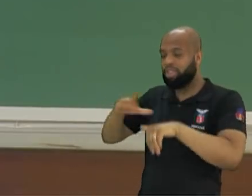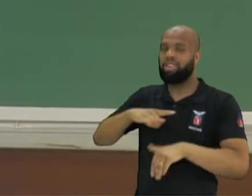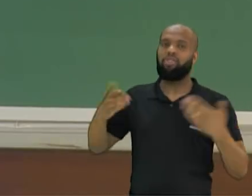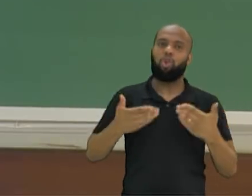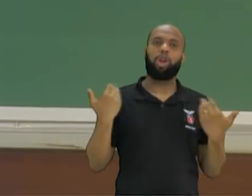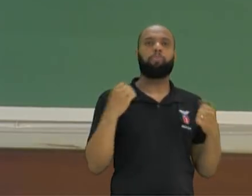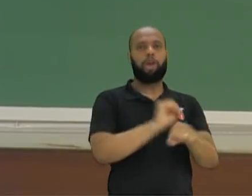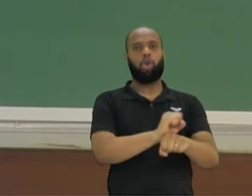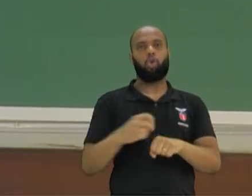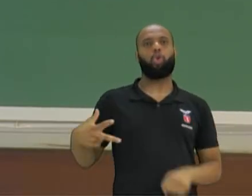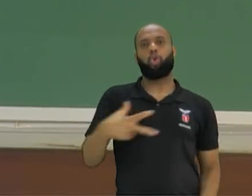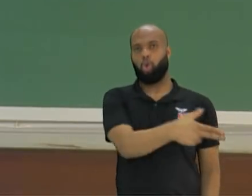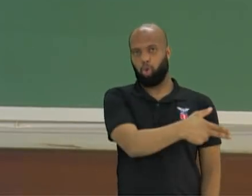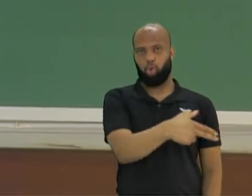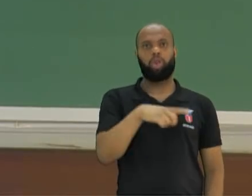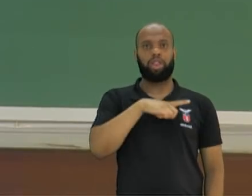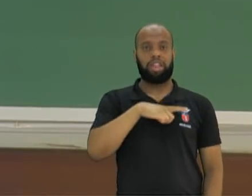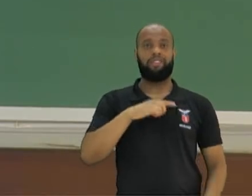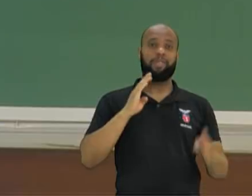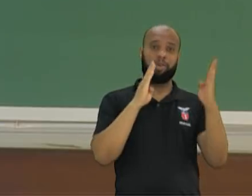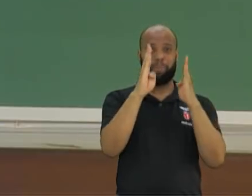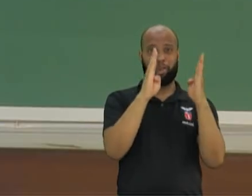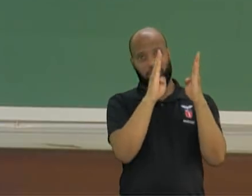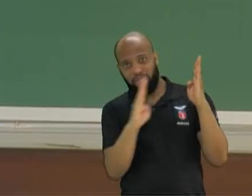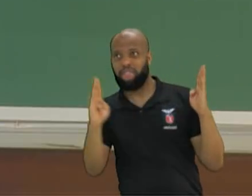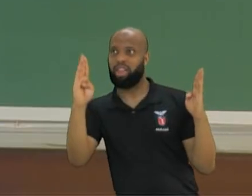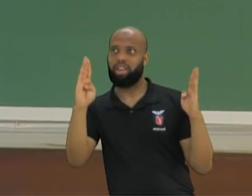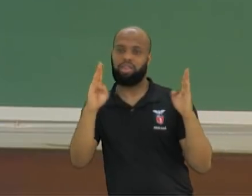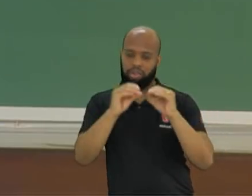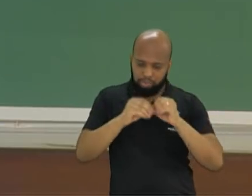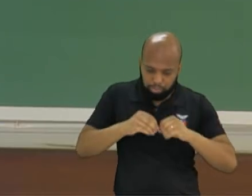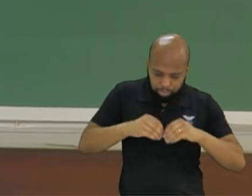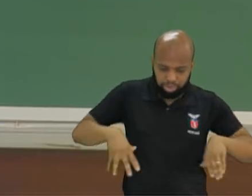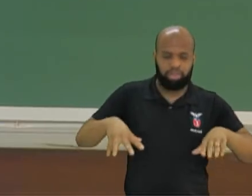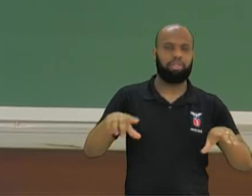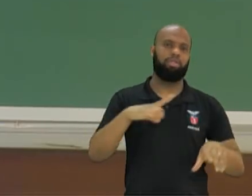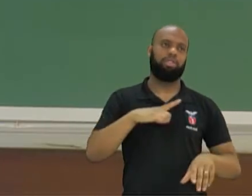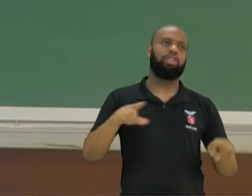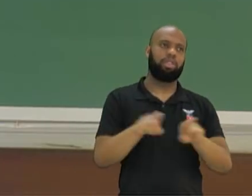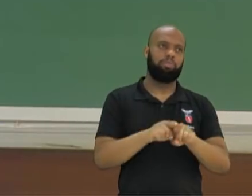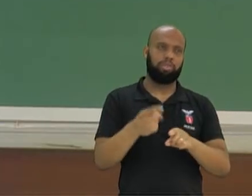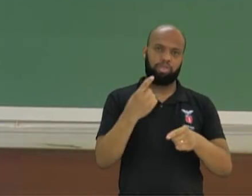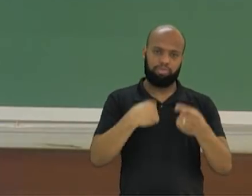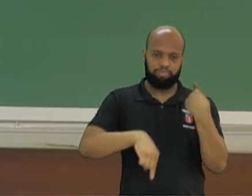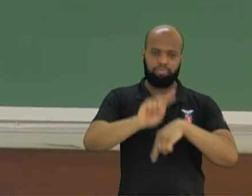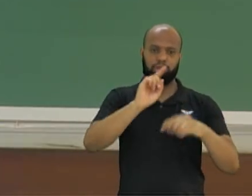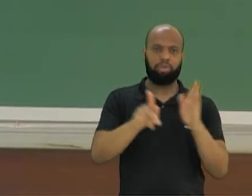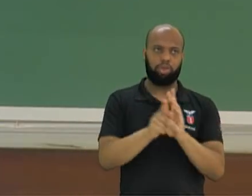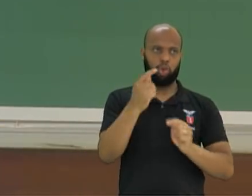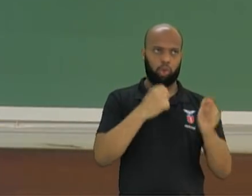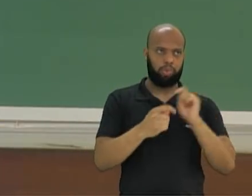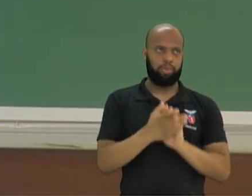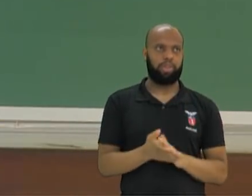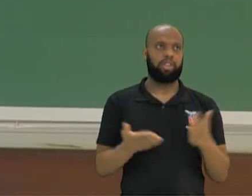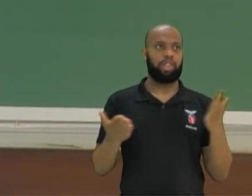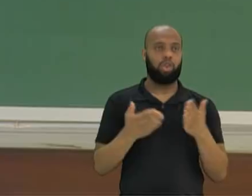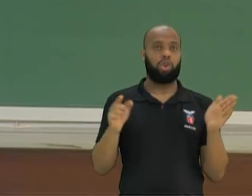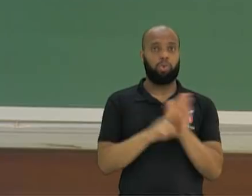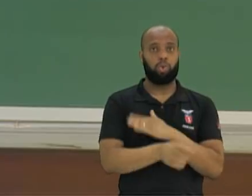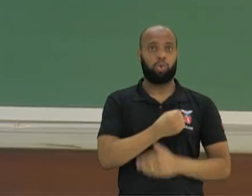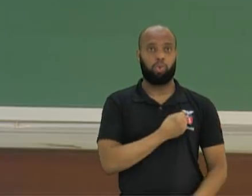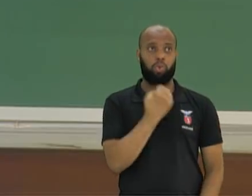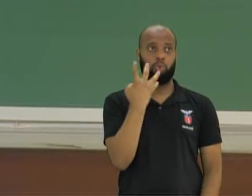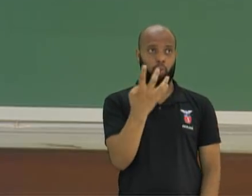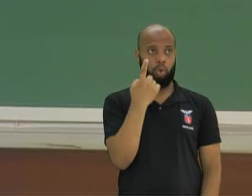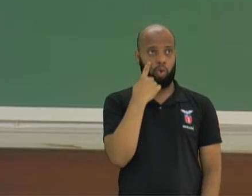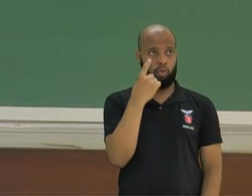freada muito longa, né? E isso acabou prejudicando o avanço econômico. Vamos à nossa quarta atividade, mais